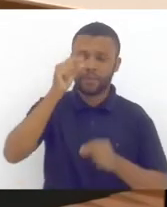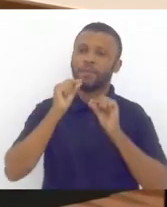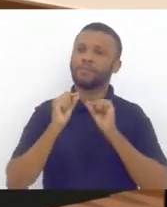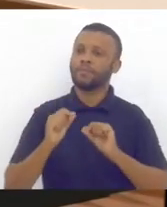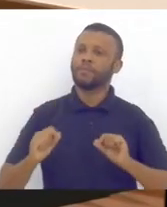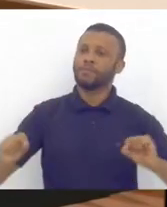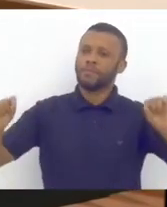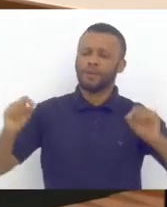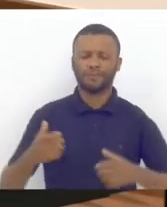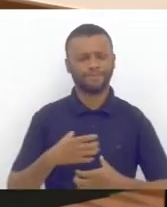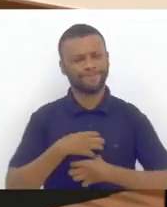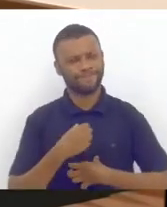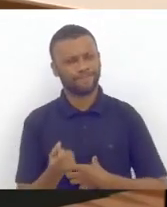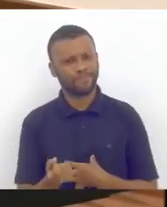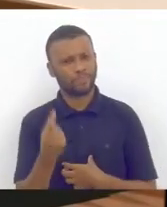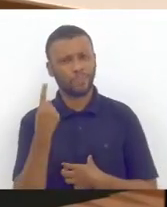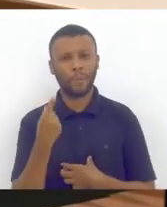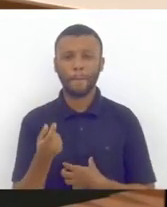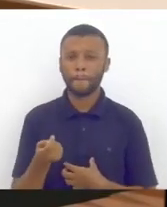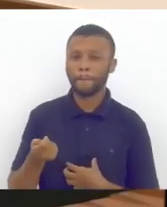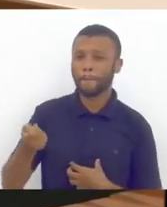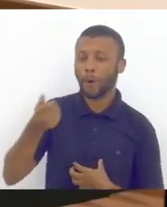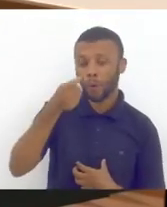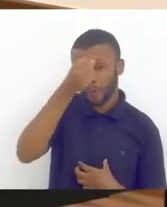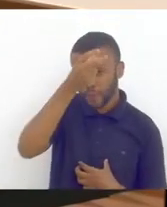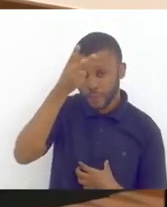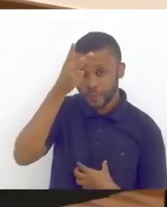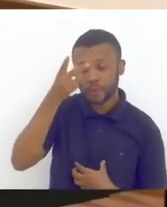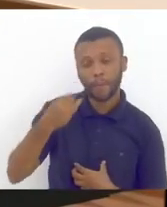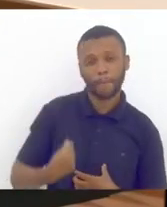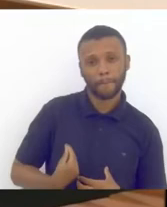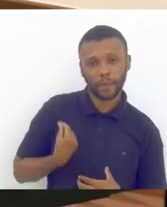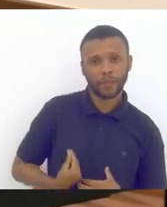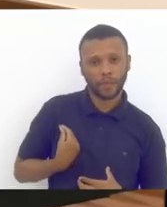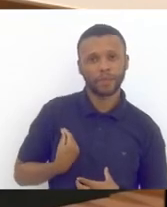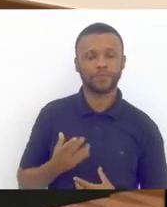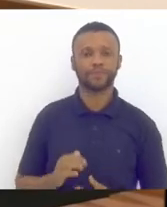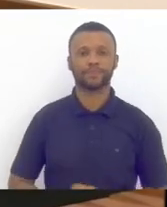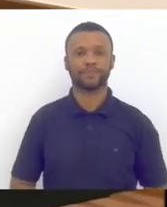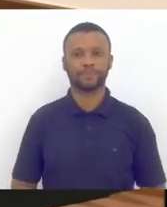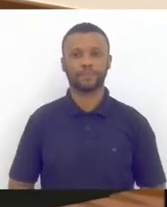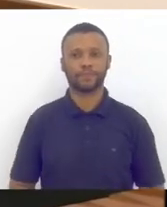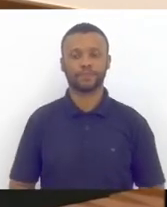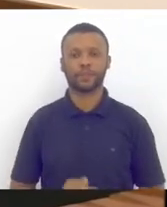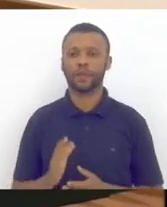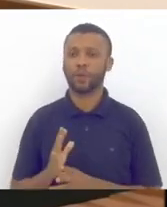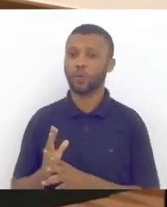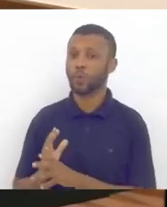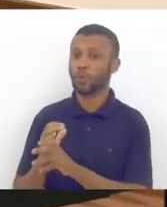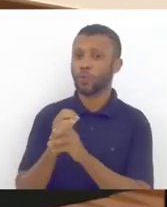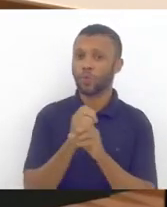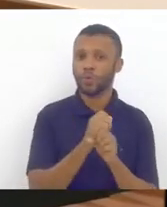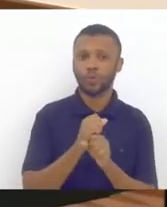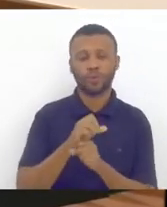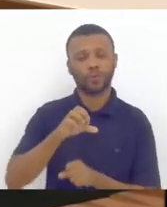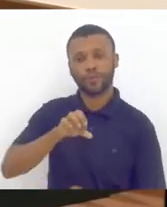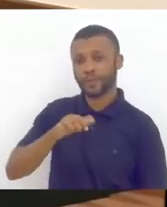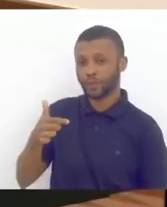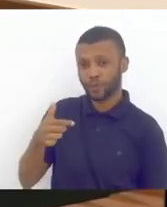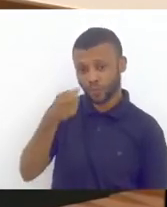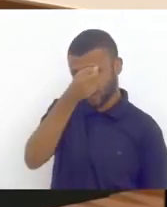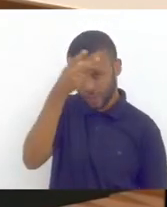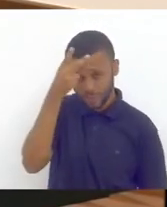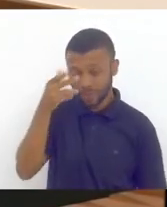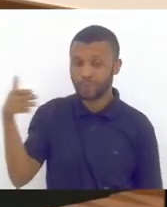estranhei quão poucos municípios estão aqui presentes. Já digo isso. Era para os 92 estarem em peso aqui